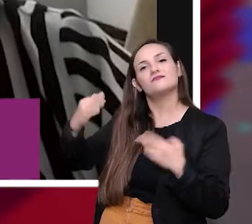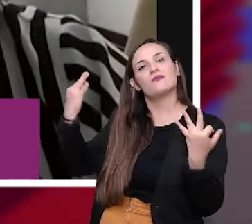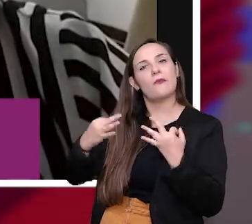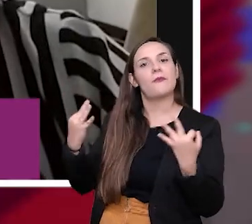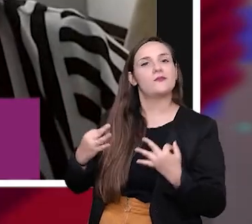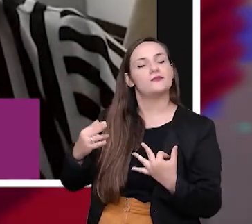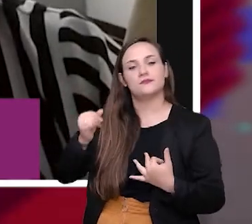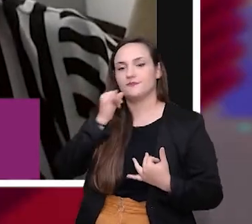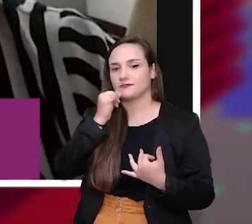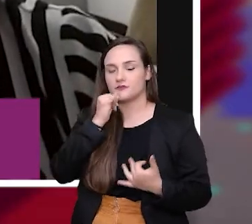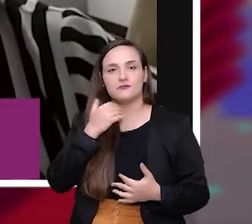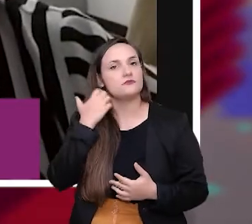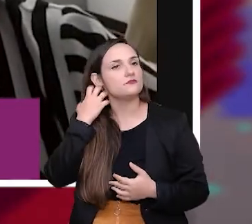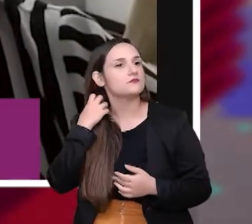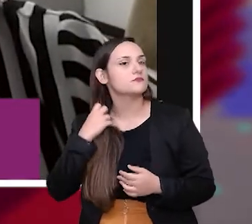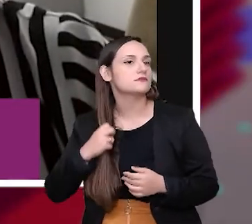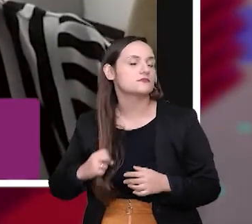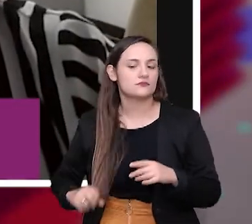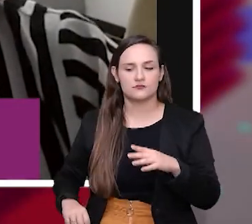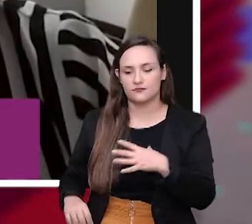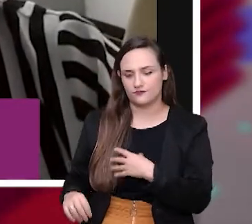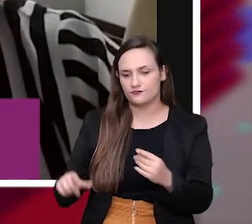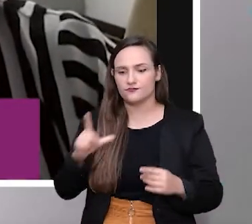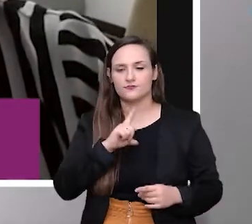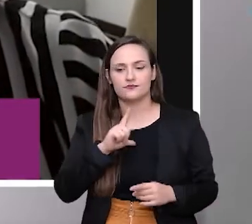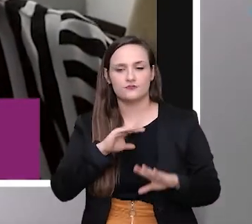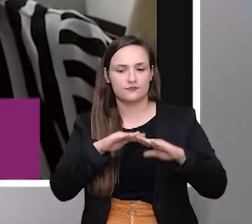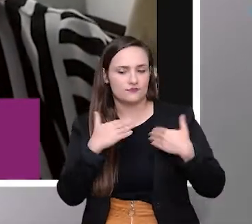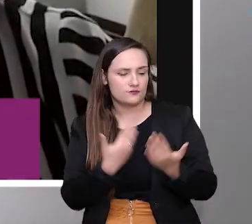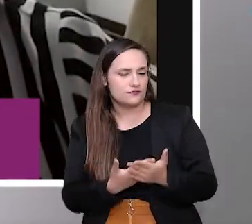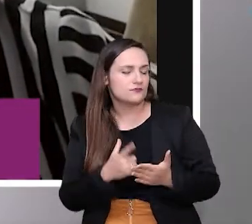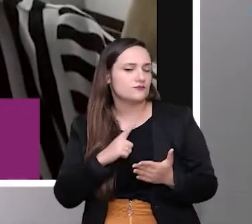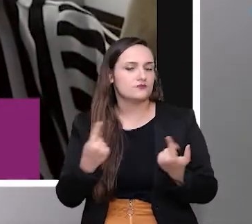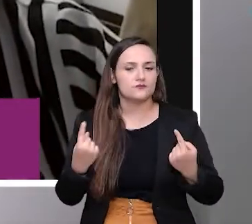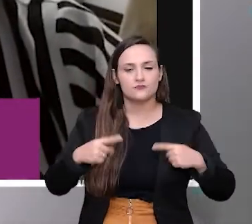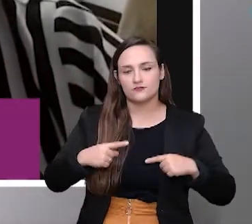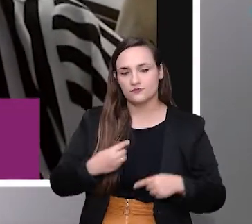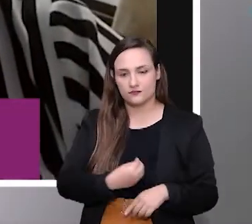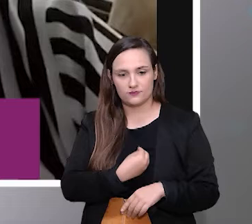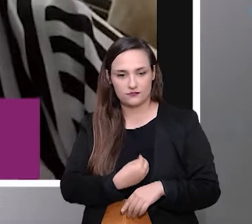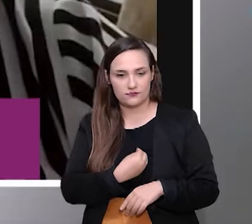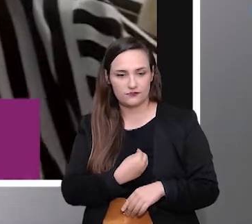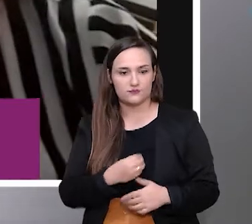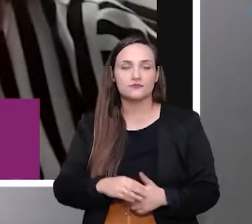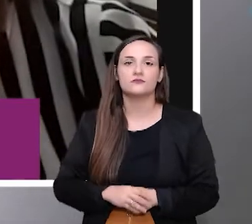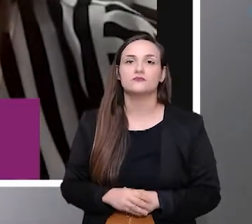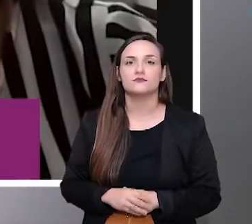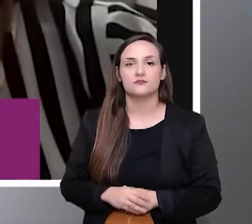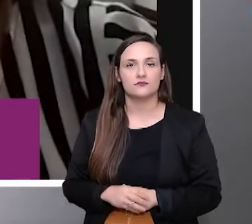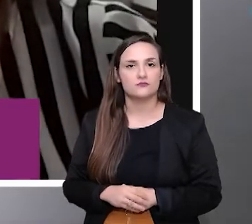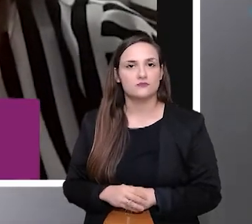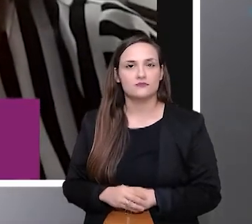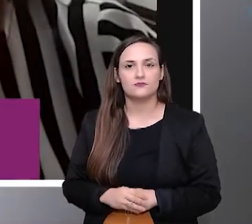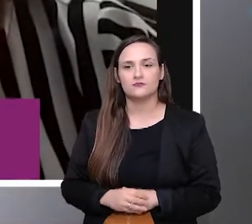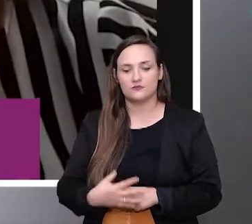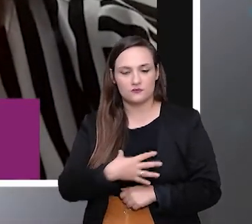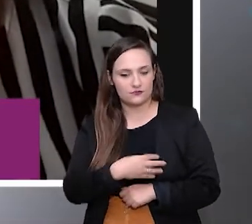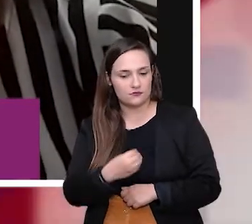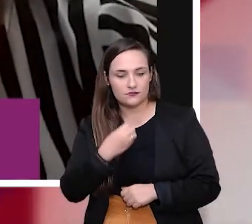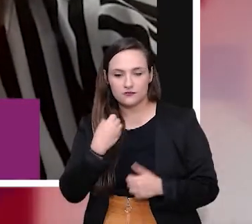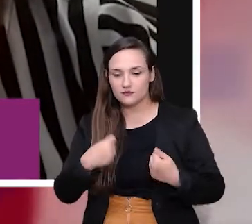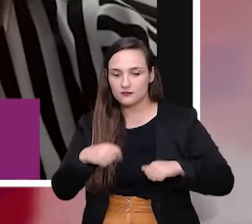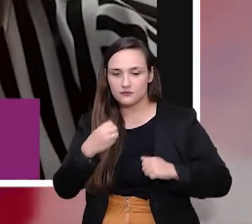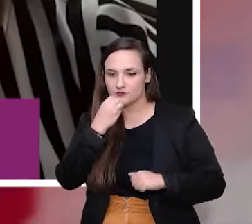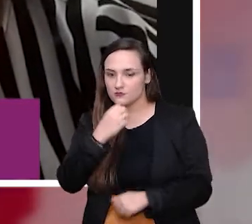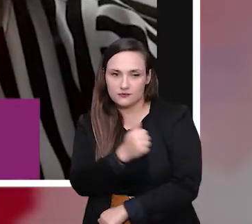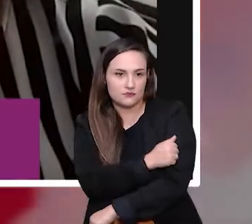que, né, como um ser humano normal, ir para a escola, né, ter os desafios da vida. Então, o